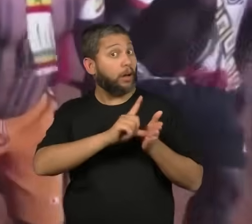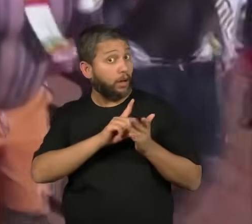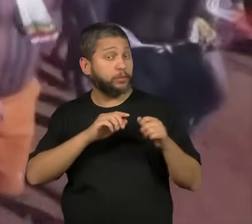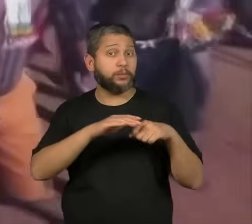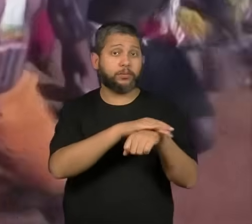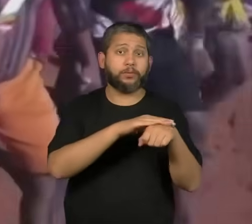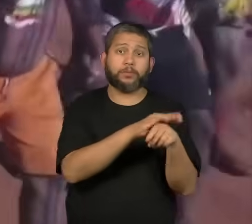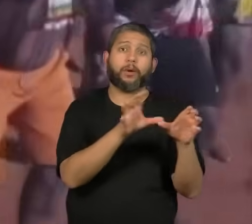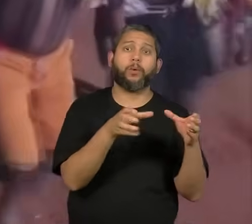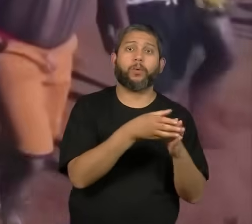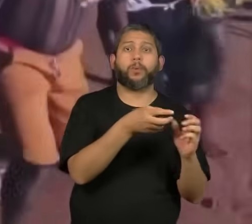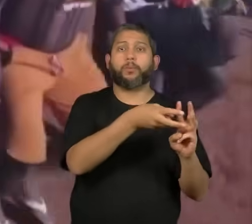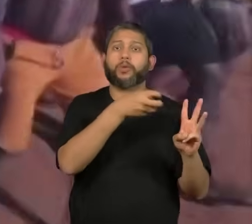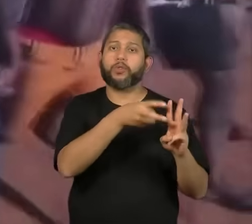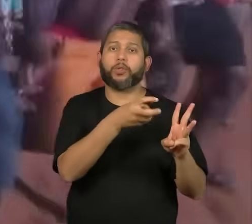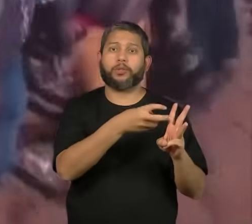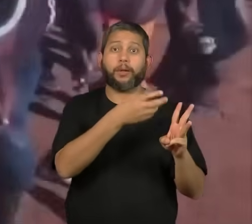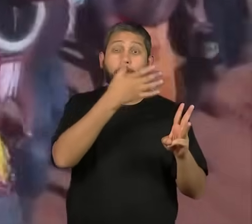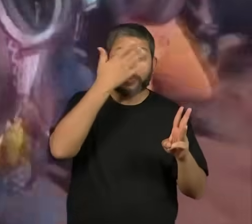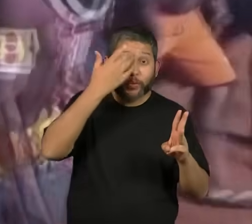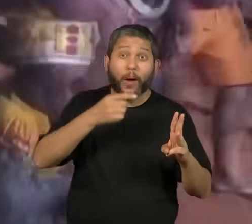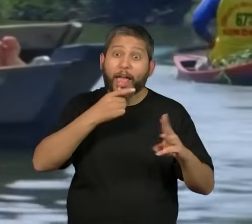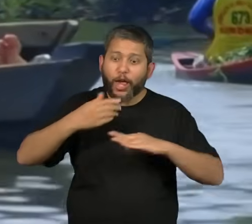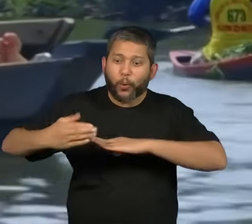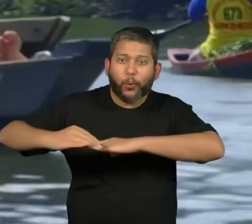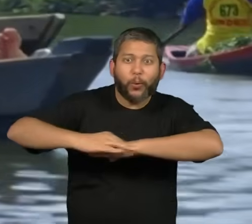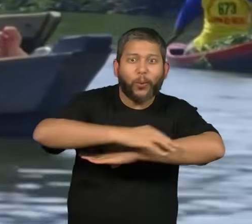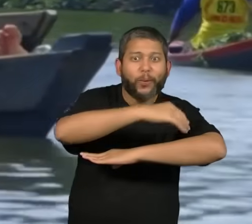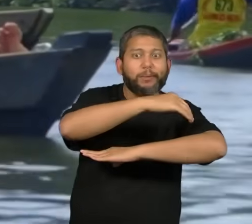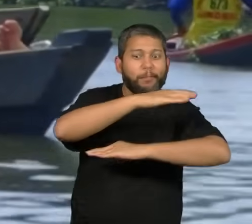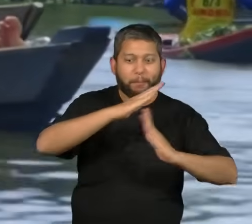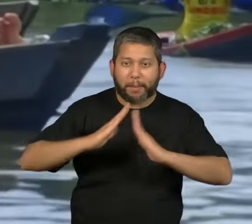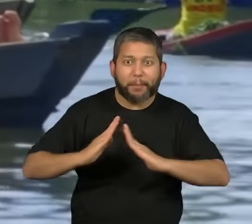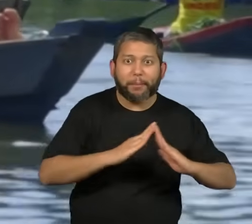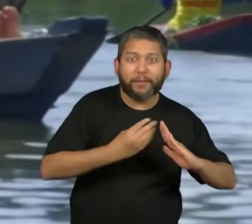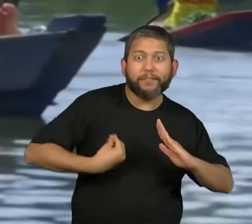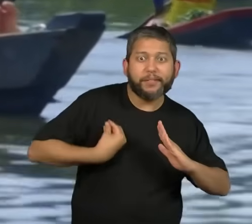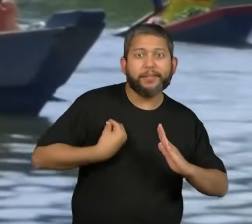povos indígenas e comunidades tradicionais, incluindo